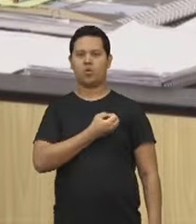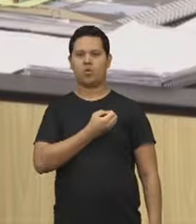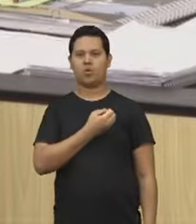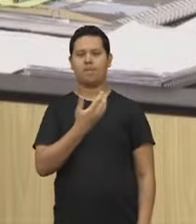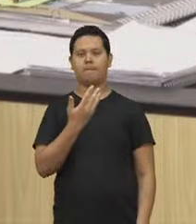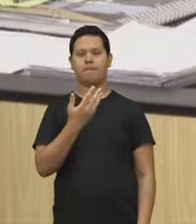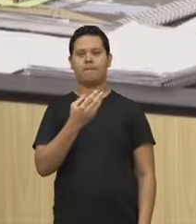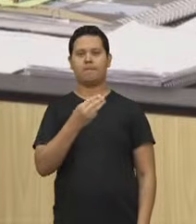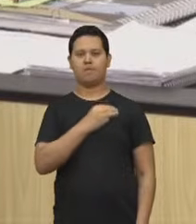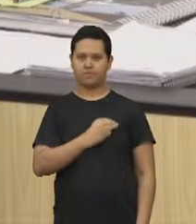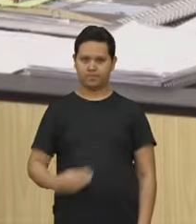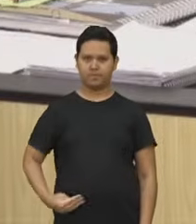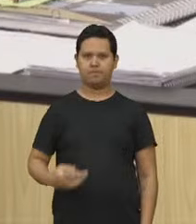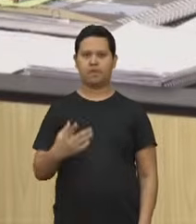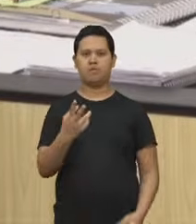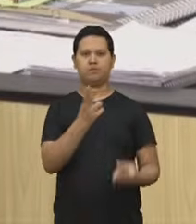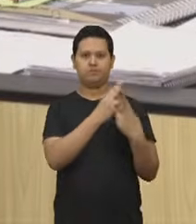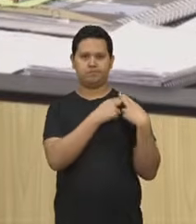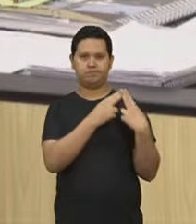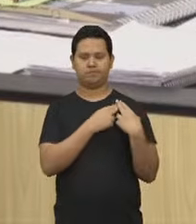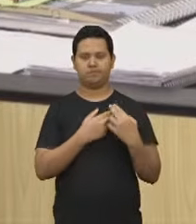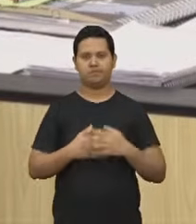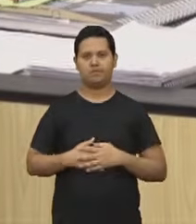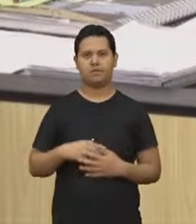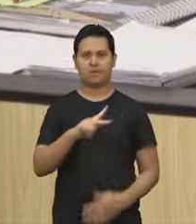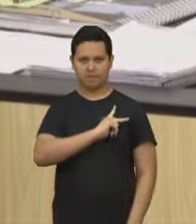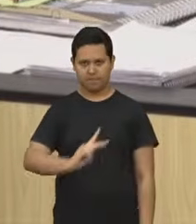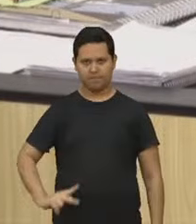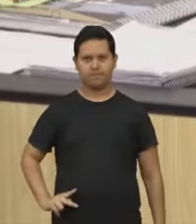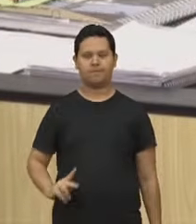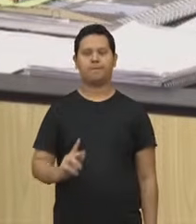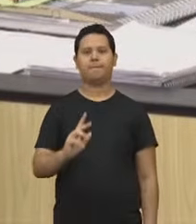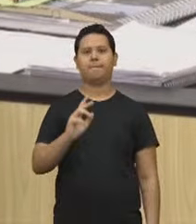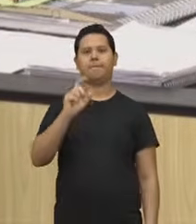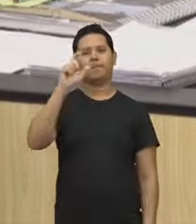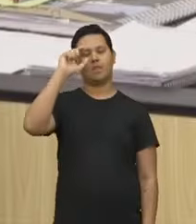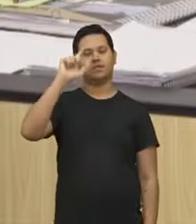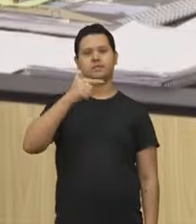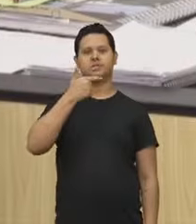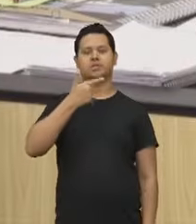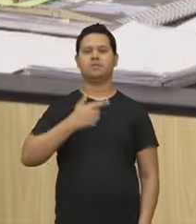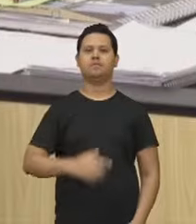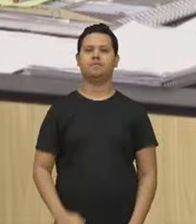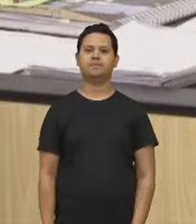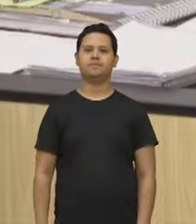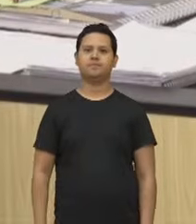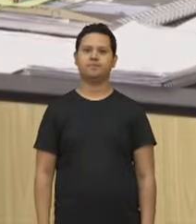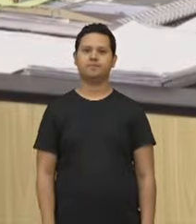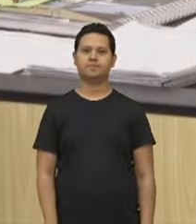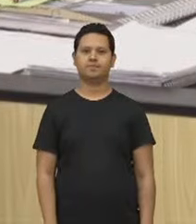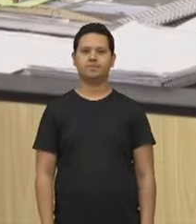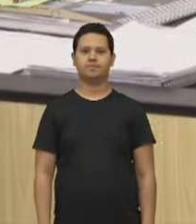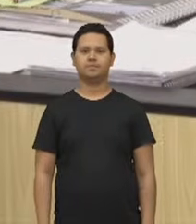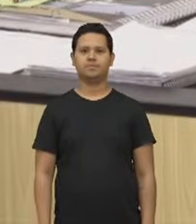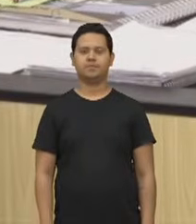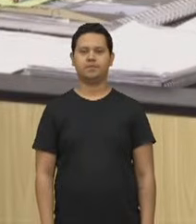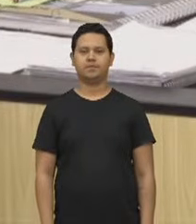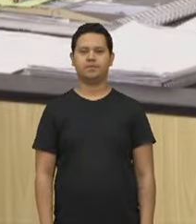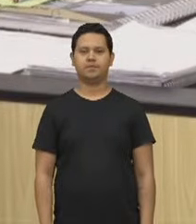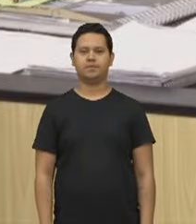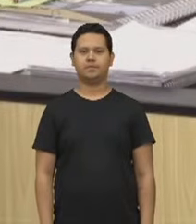Municipal. Autoria: Prefeito Municipal Celso Florencio de Souza.